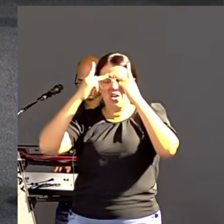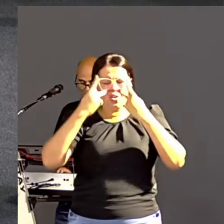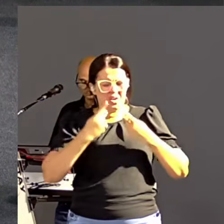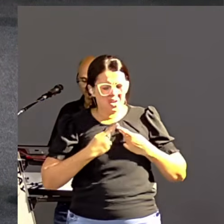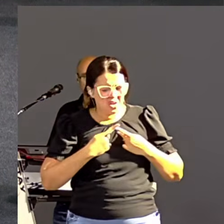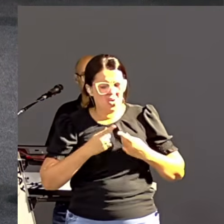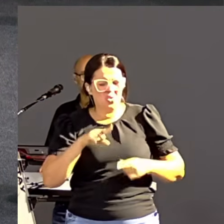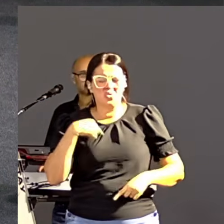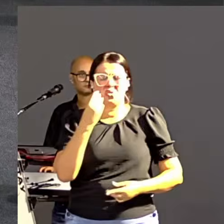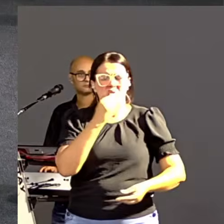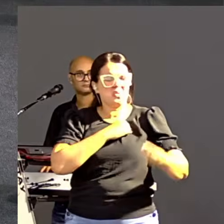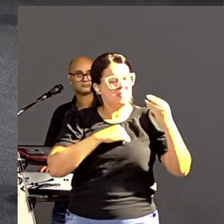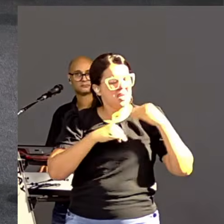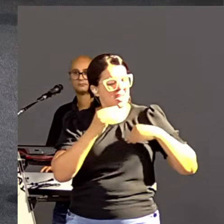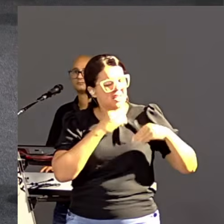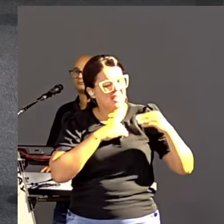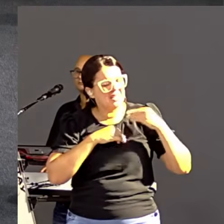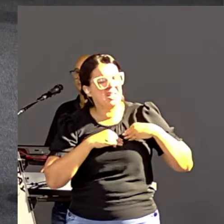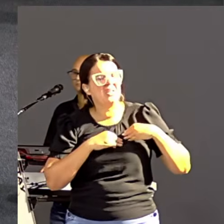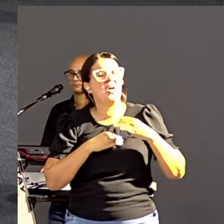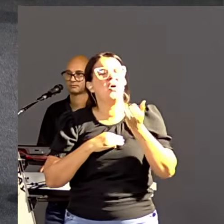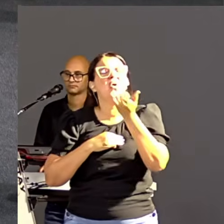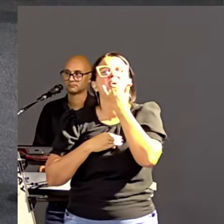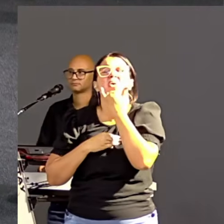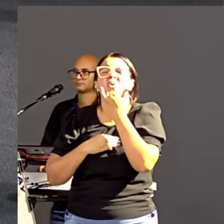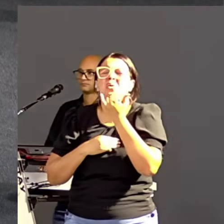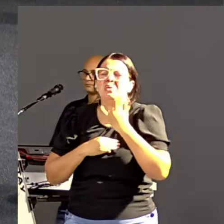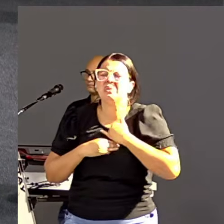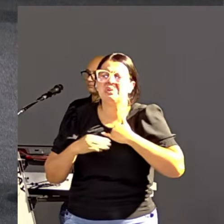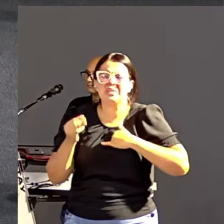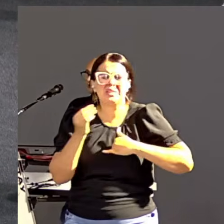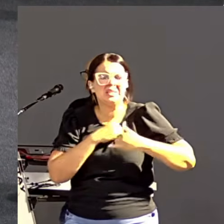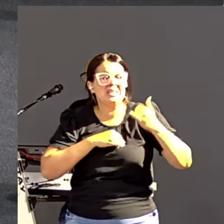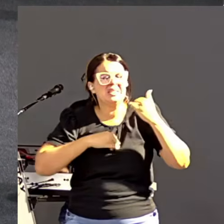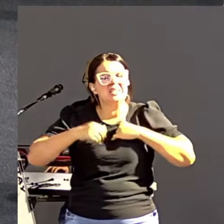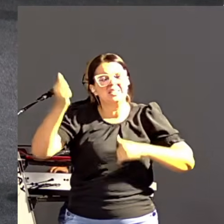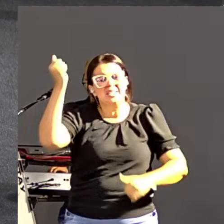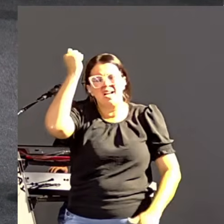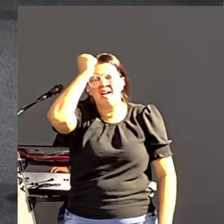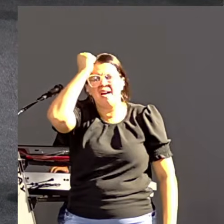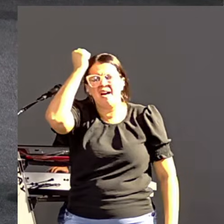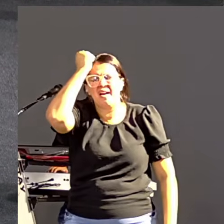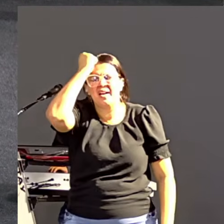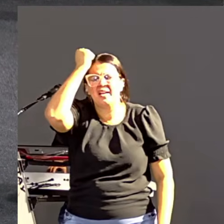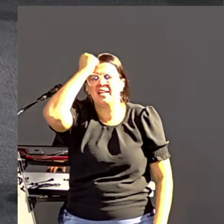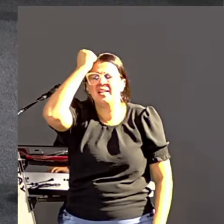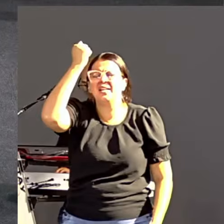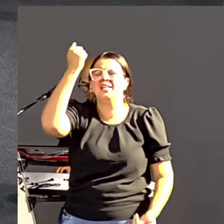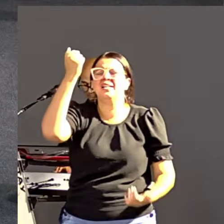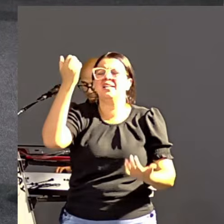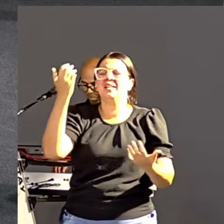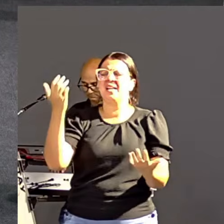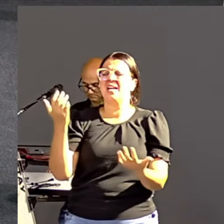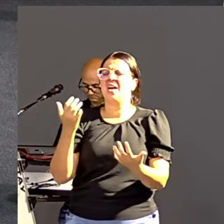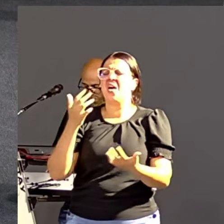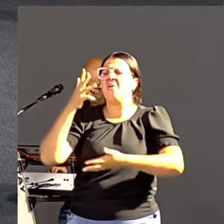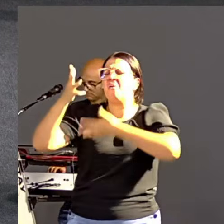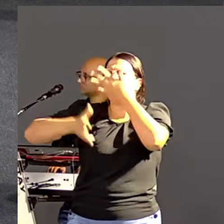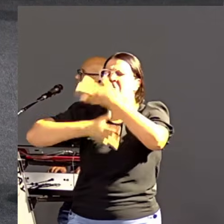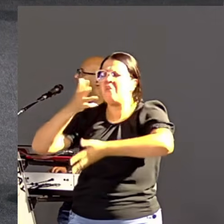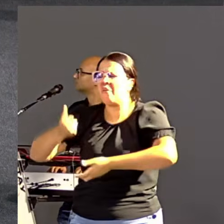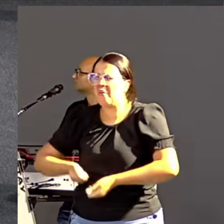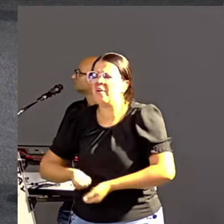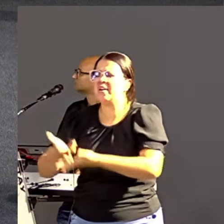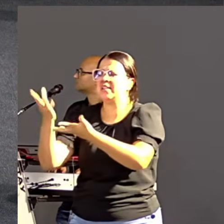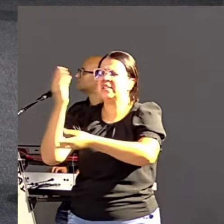nossos pecados, nos arrependemos dos nossos pecados, confessamos os nossos pecados diante